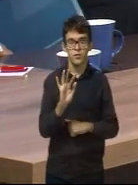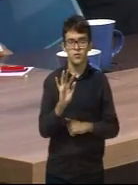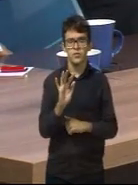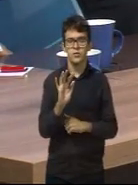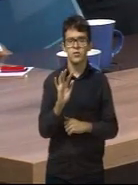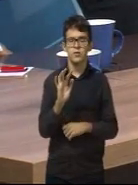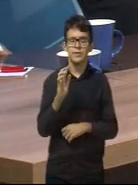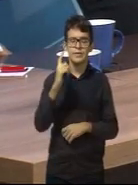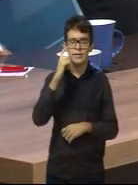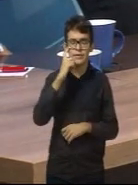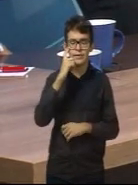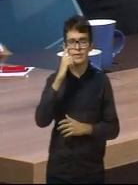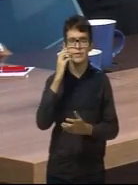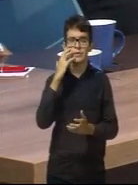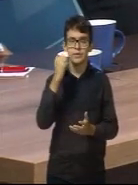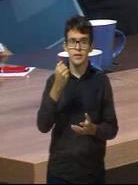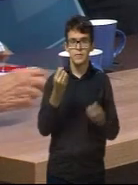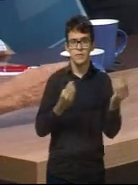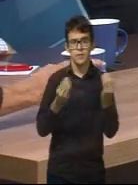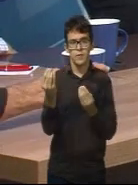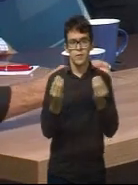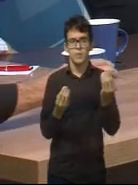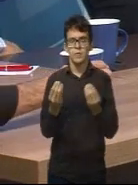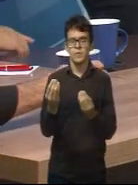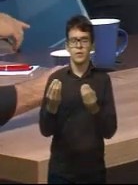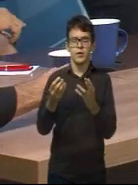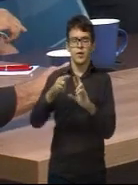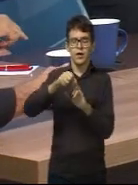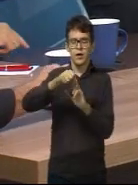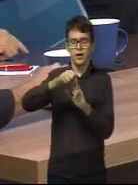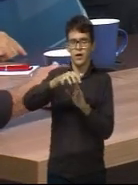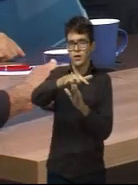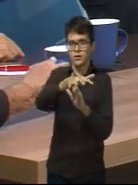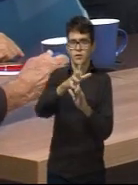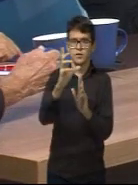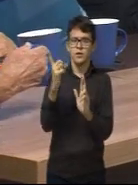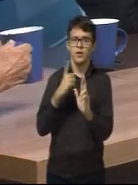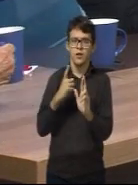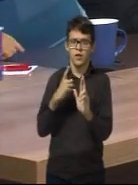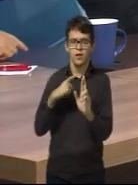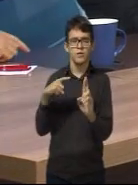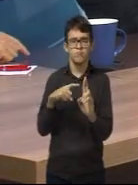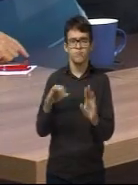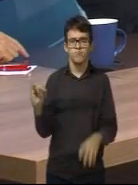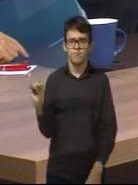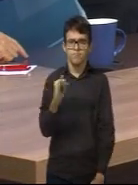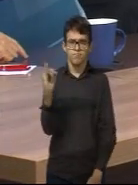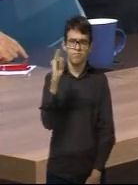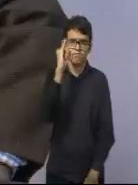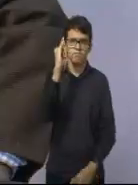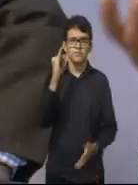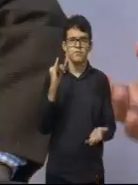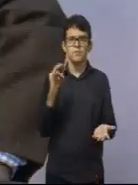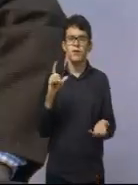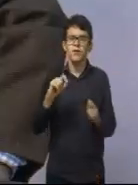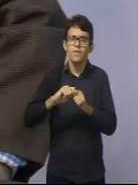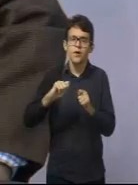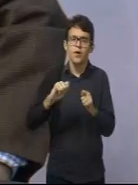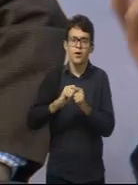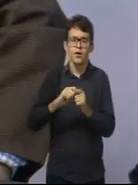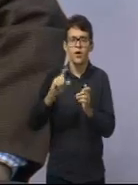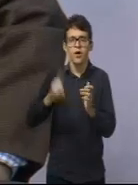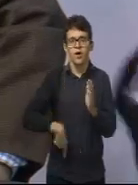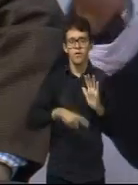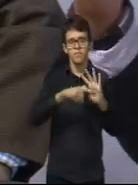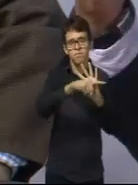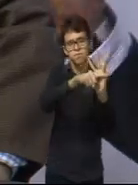onde nos levam as redes sociais, esse seria o maior instrumento de avaliação, de